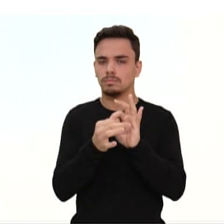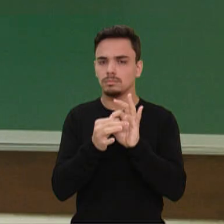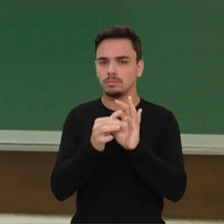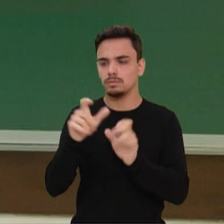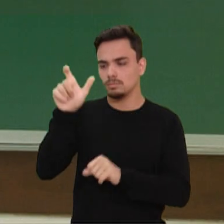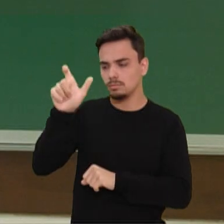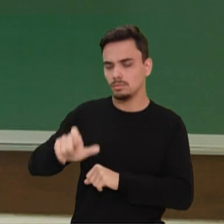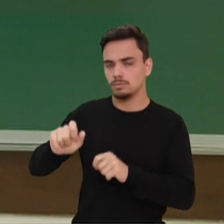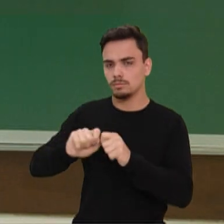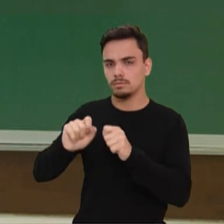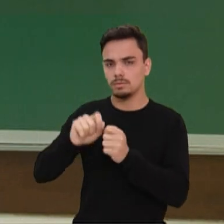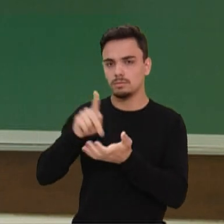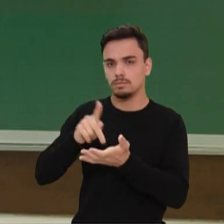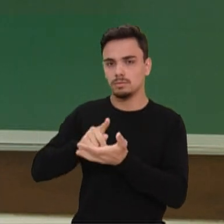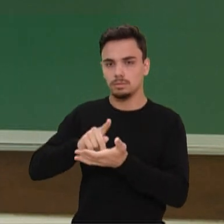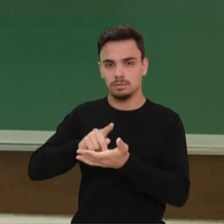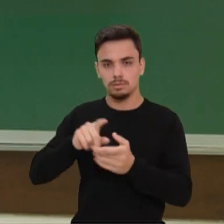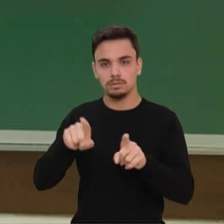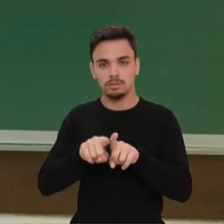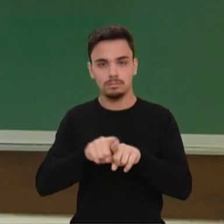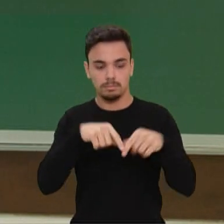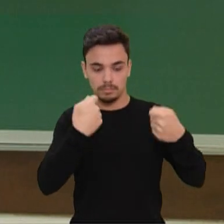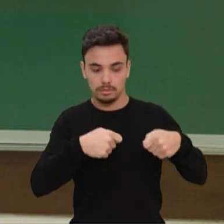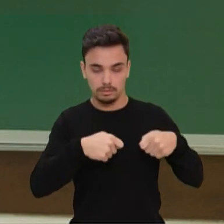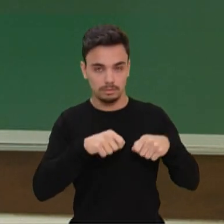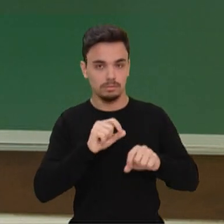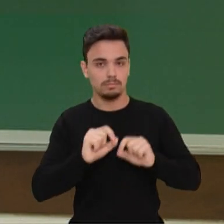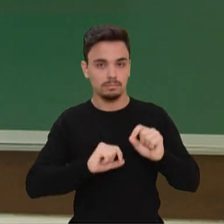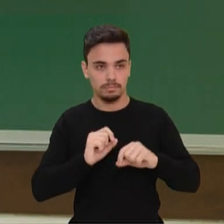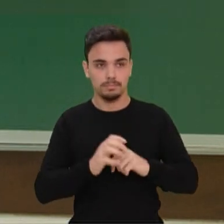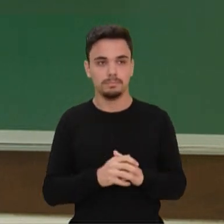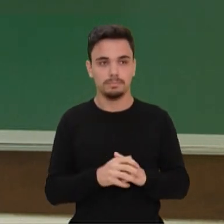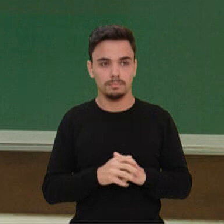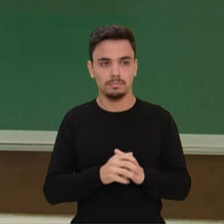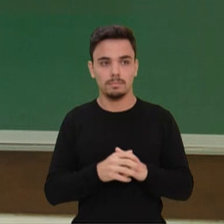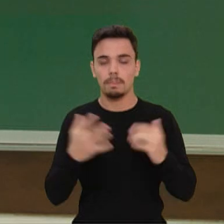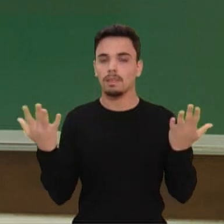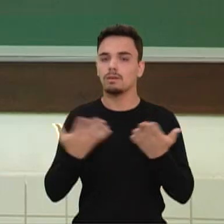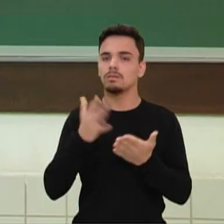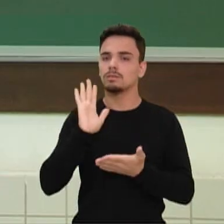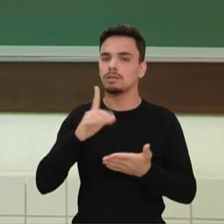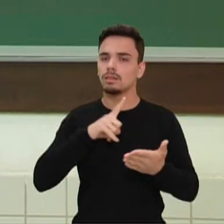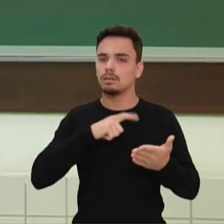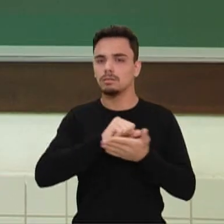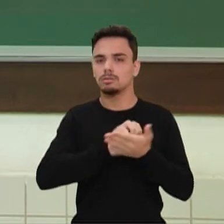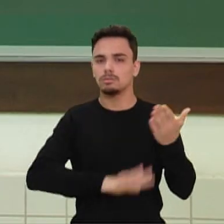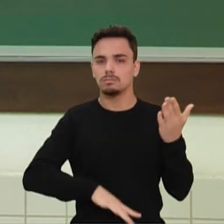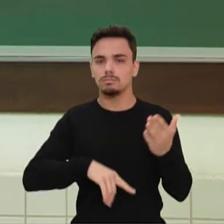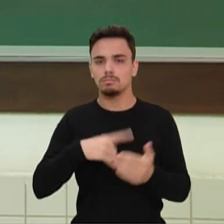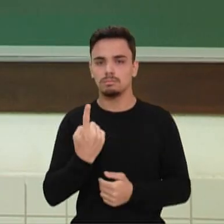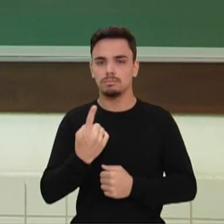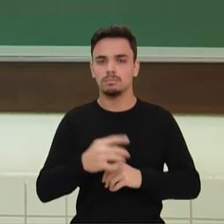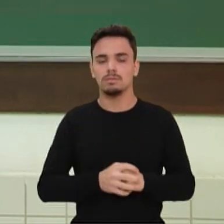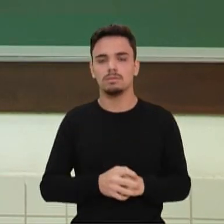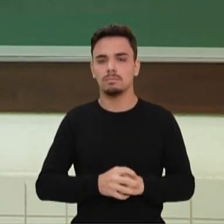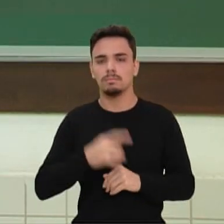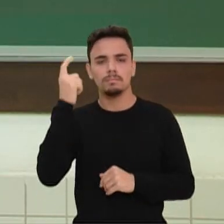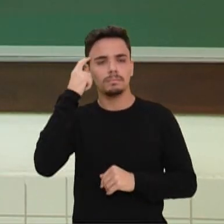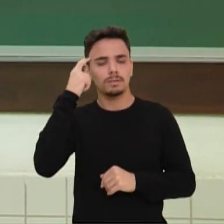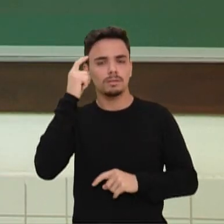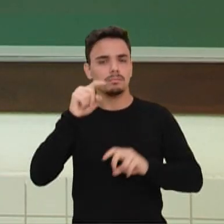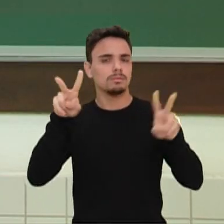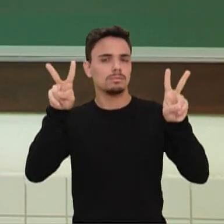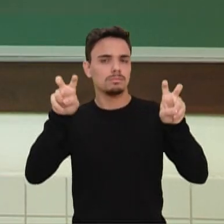entre liberdade absoluta e necessidade absoluta. Então aqui temos o primeiro exercício. No pensamento